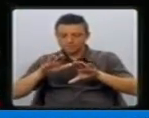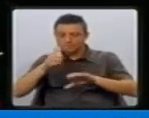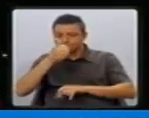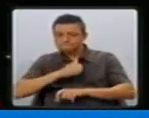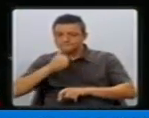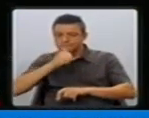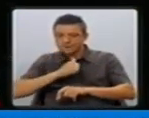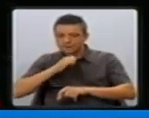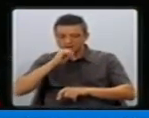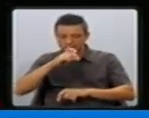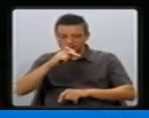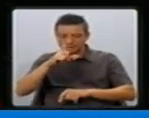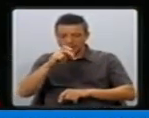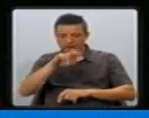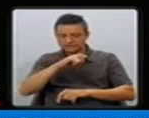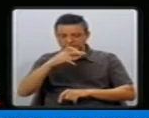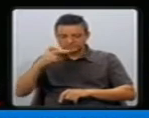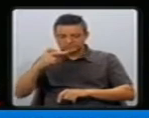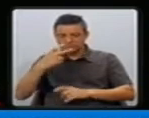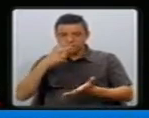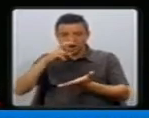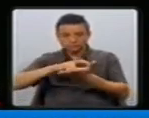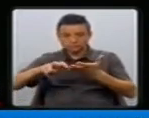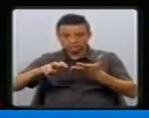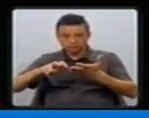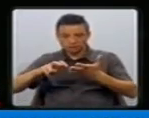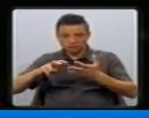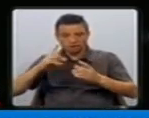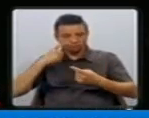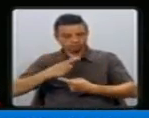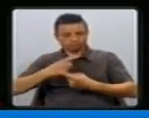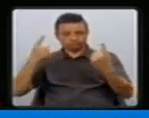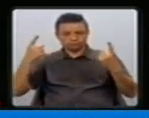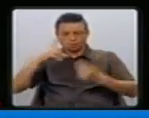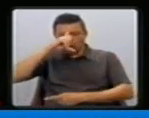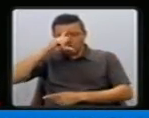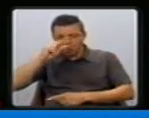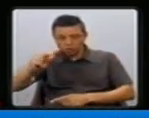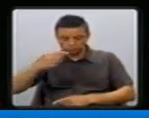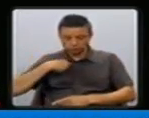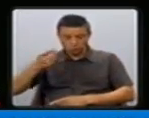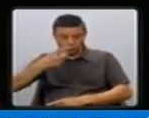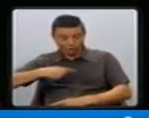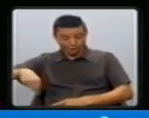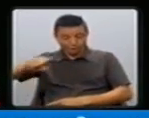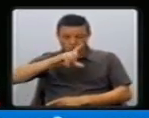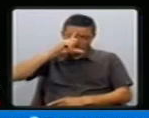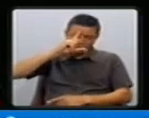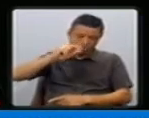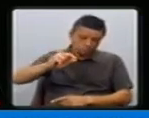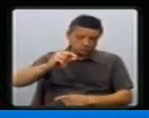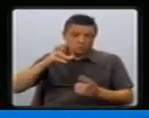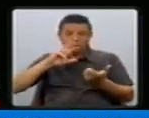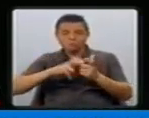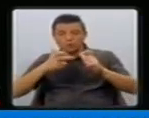seja, são galáxias extremamente energéticas e estão extremamente distantes de nós. Ora, qual é o problema destas